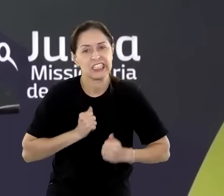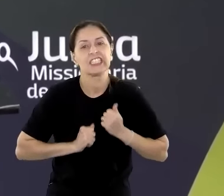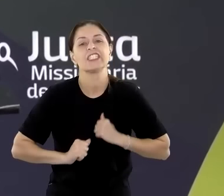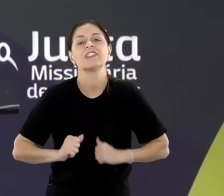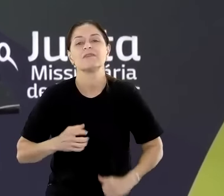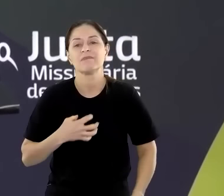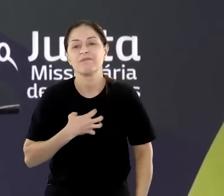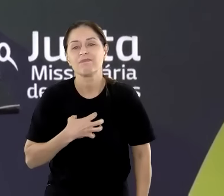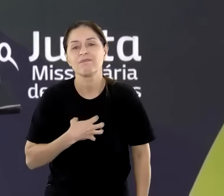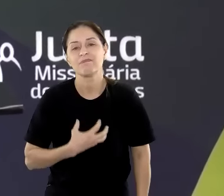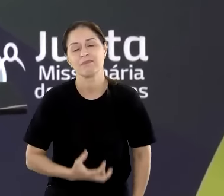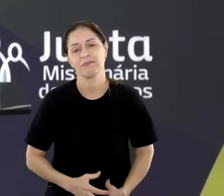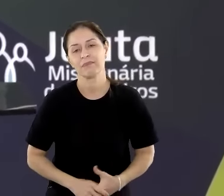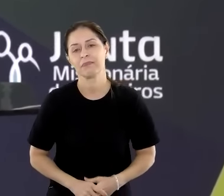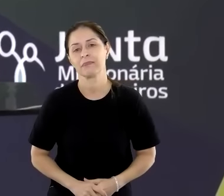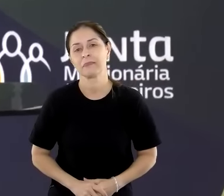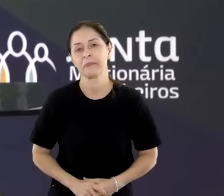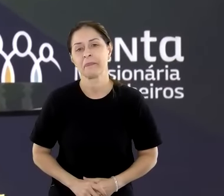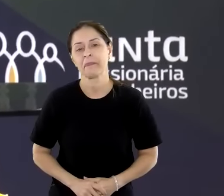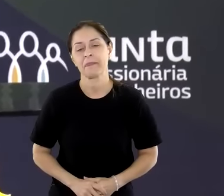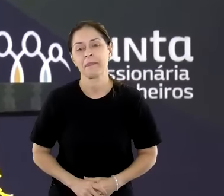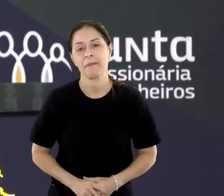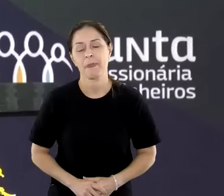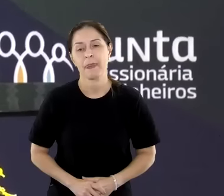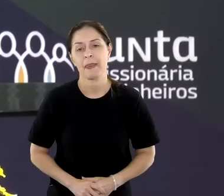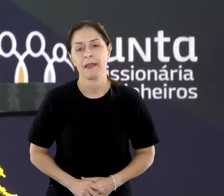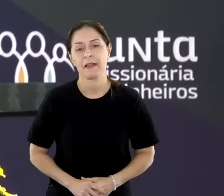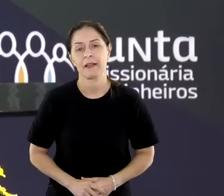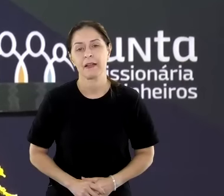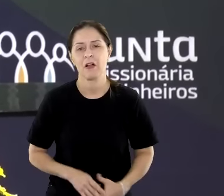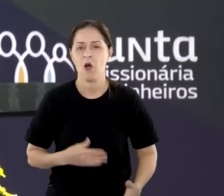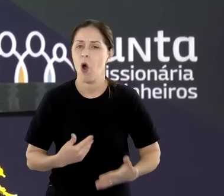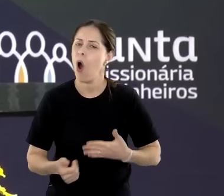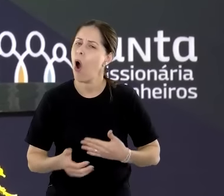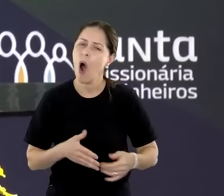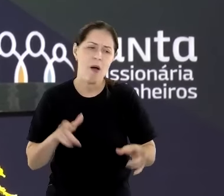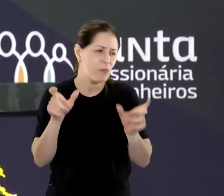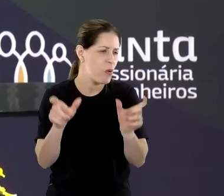Esse problema que atinge todas as faixas etárias,